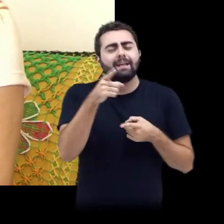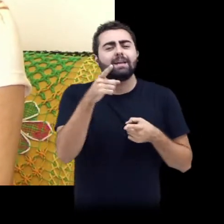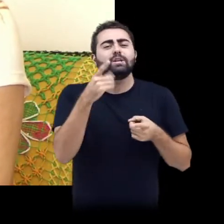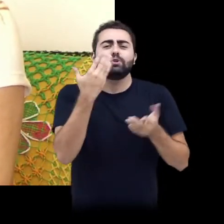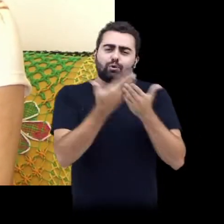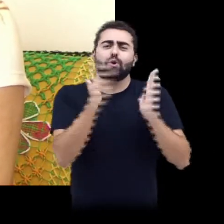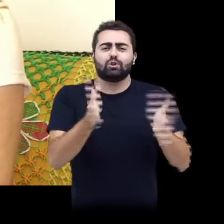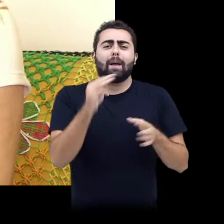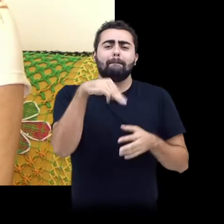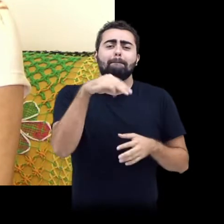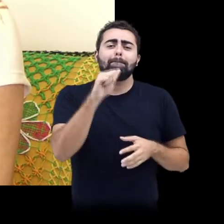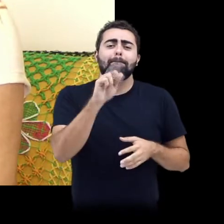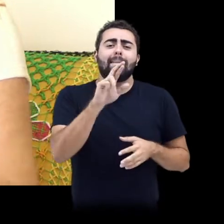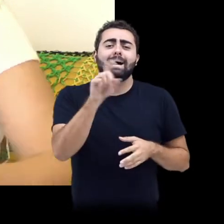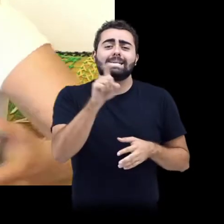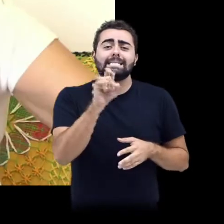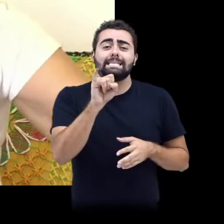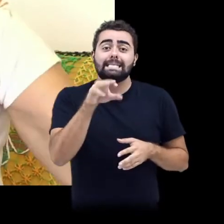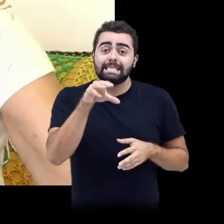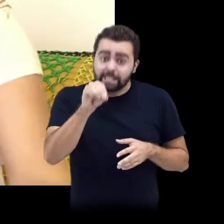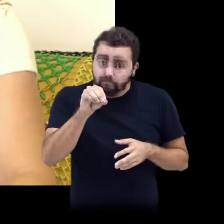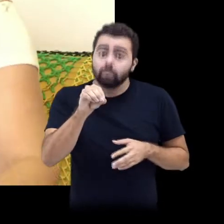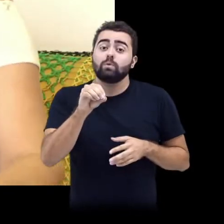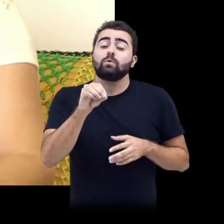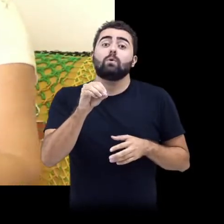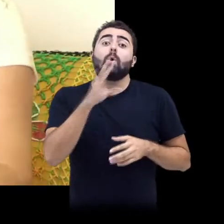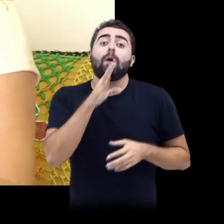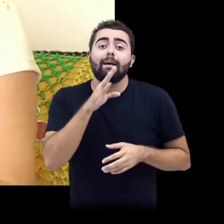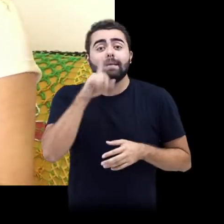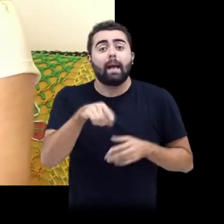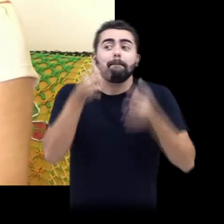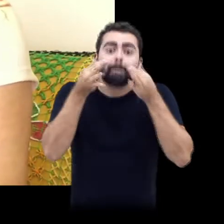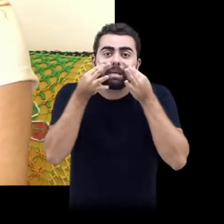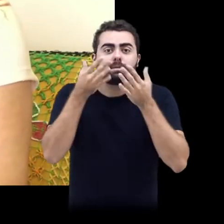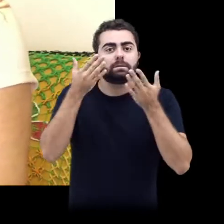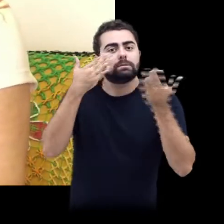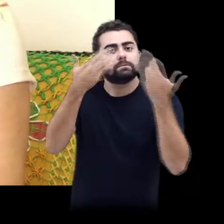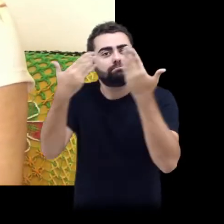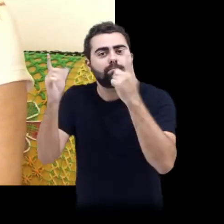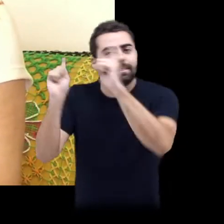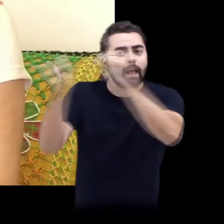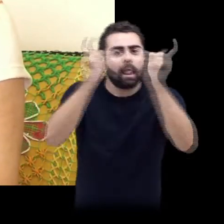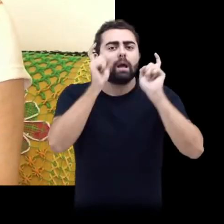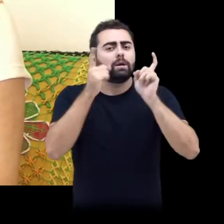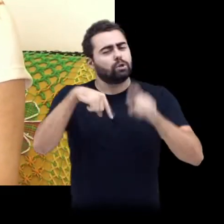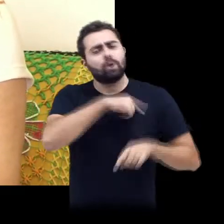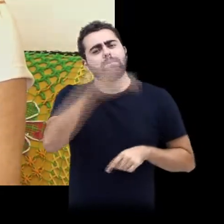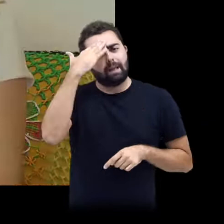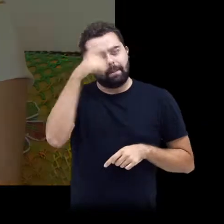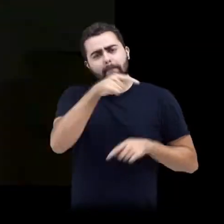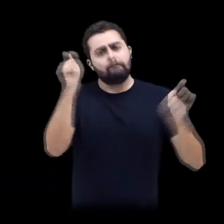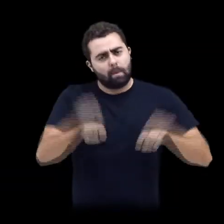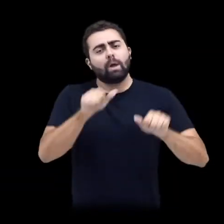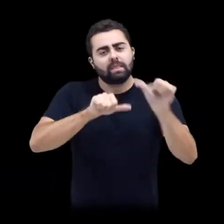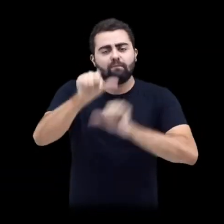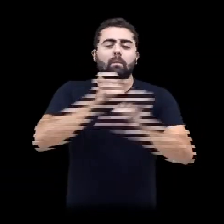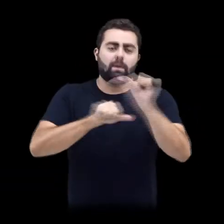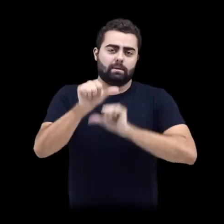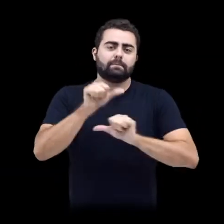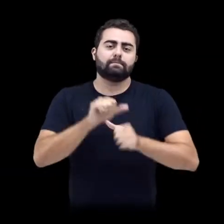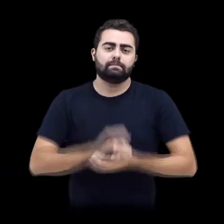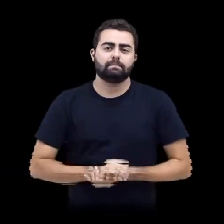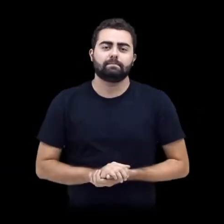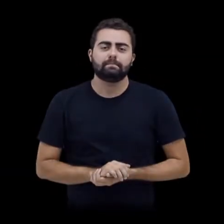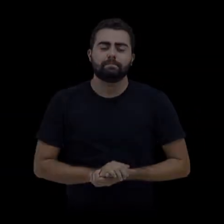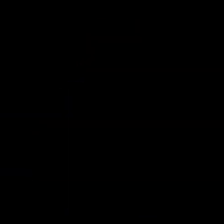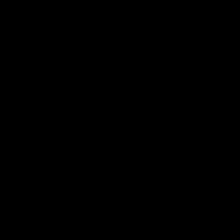materialismo dialético e não acreditar que tem ali bases sólidas de transformação, sabe? Imagem de Irã